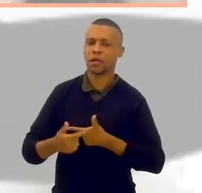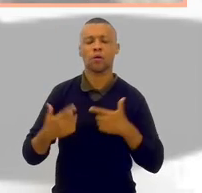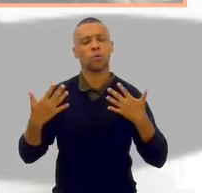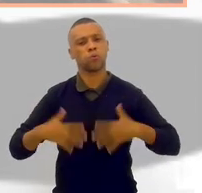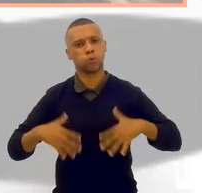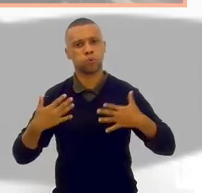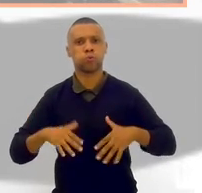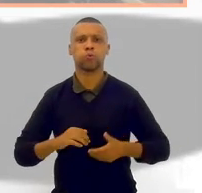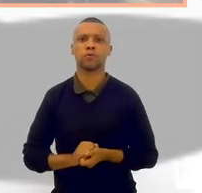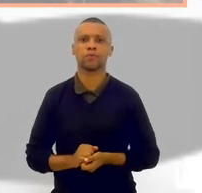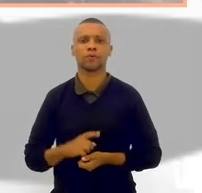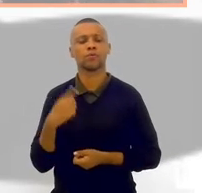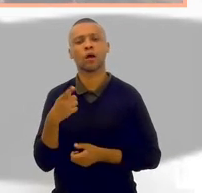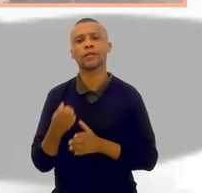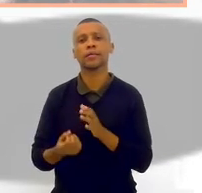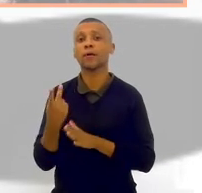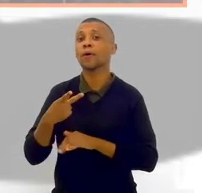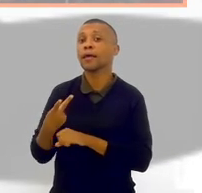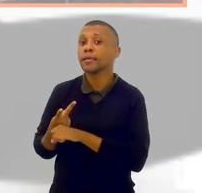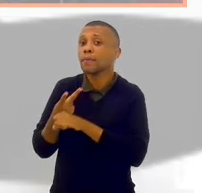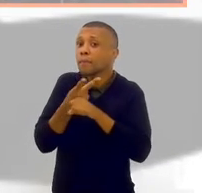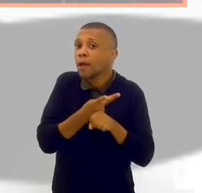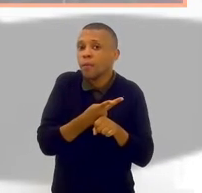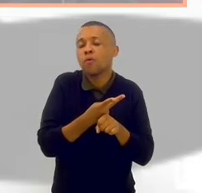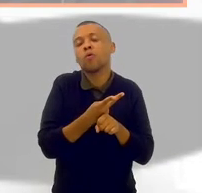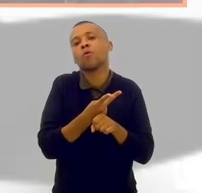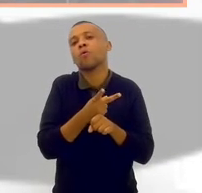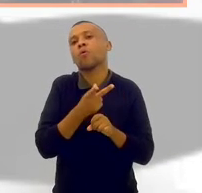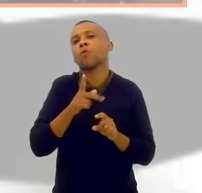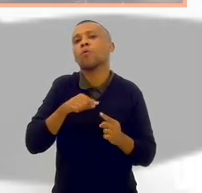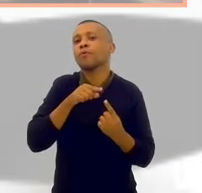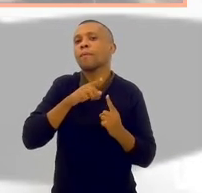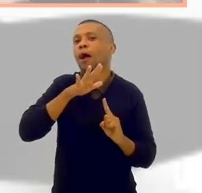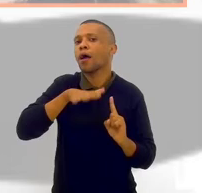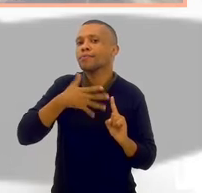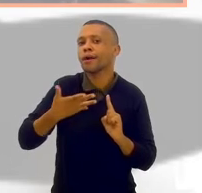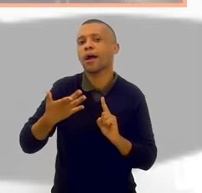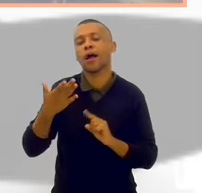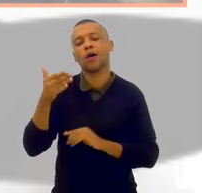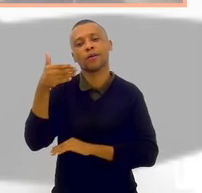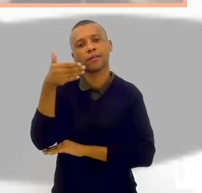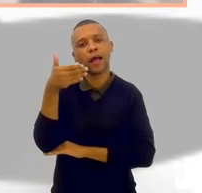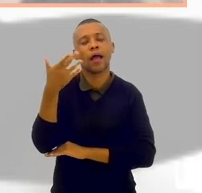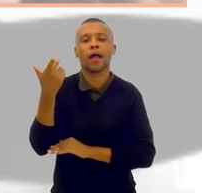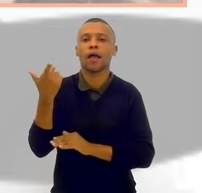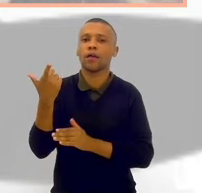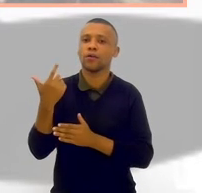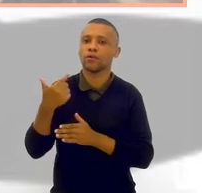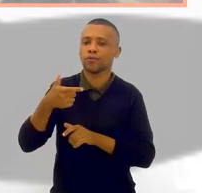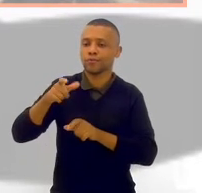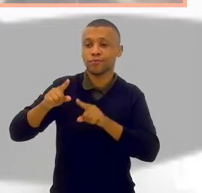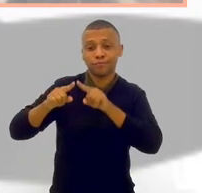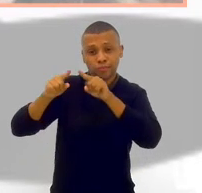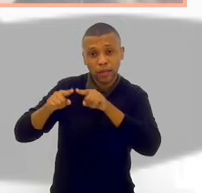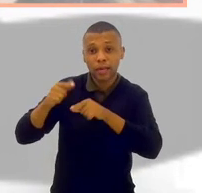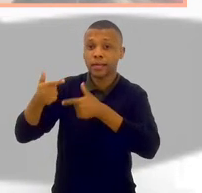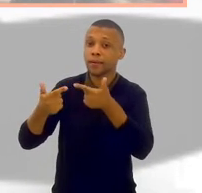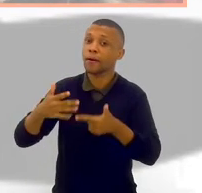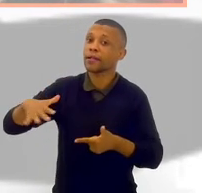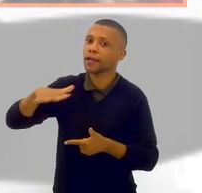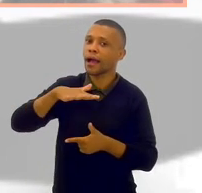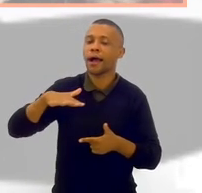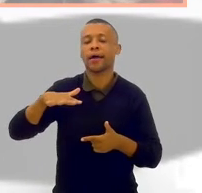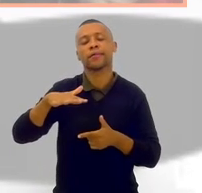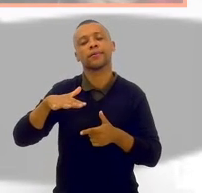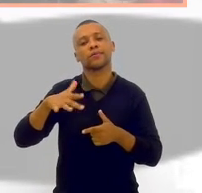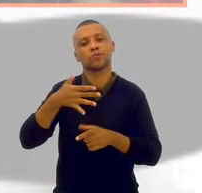muito. E nós criamos esse prêmio para isso, para homenagear os hotéis, os agentes de turismo, as pessoas todas que